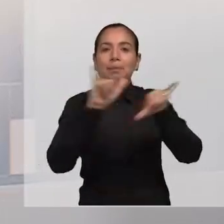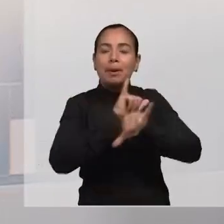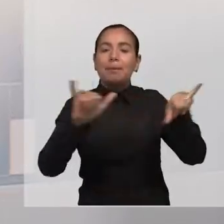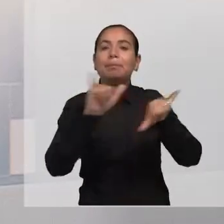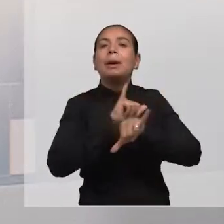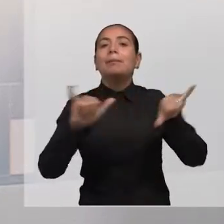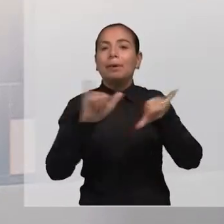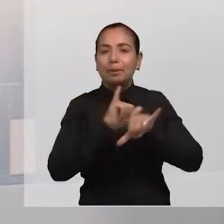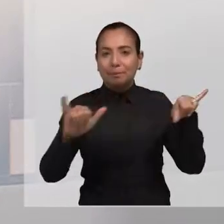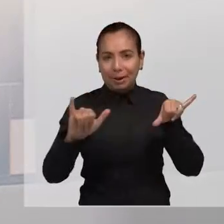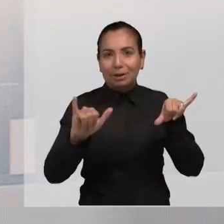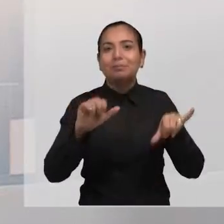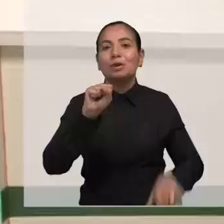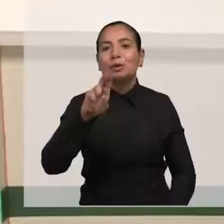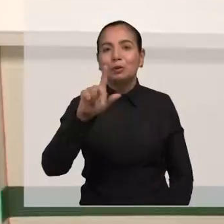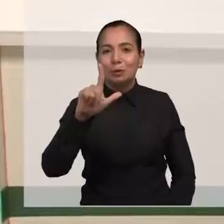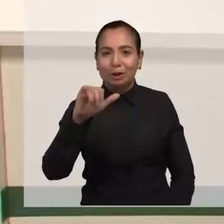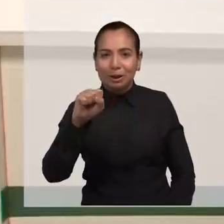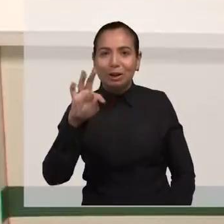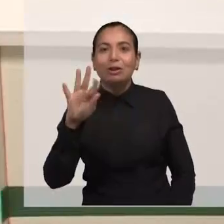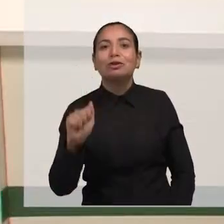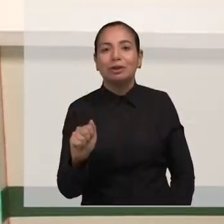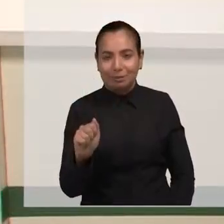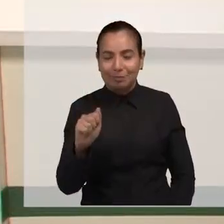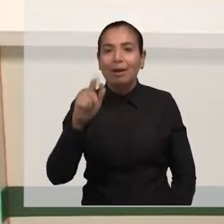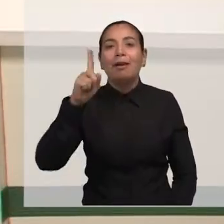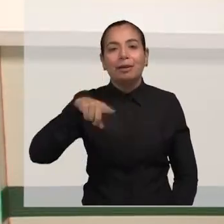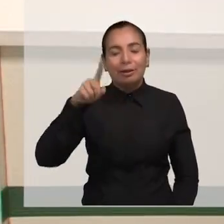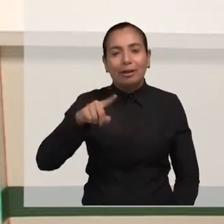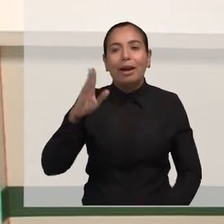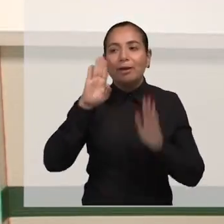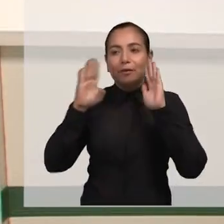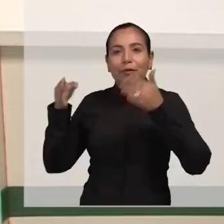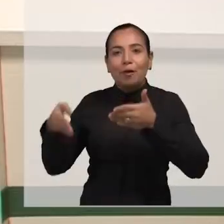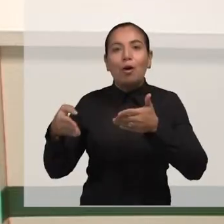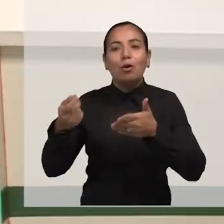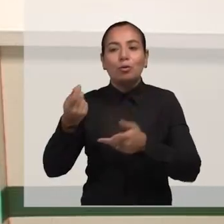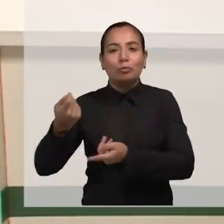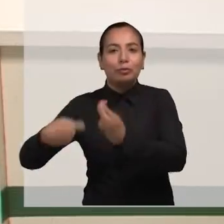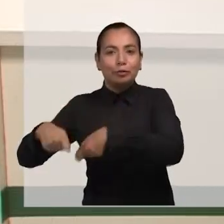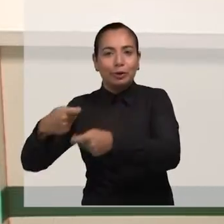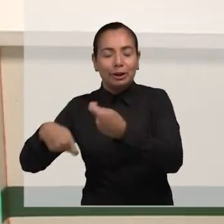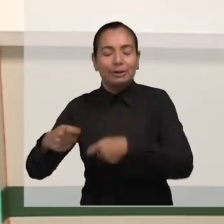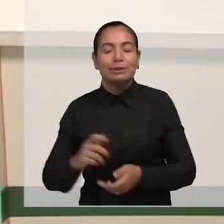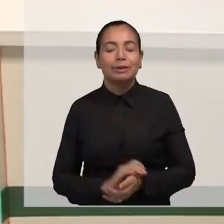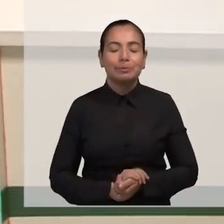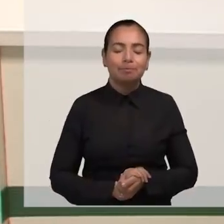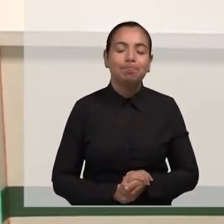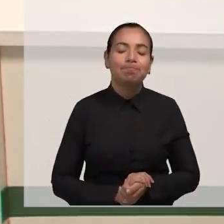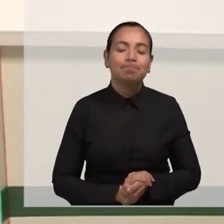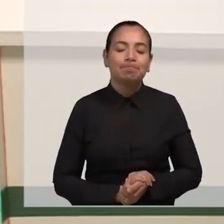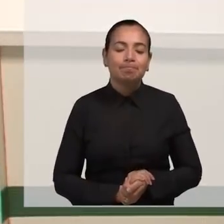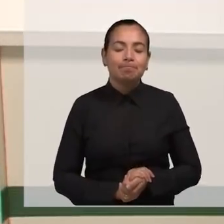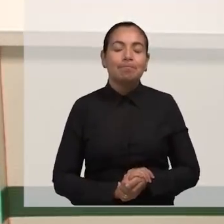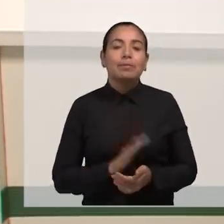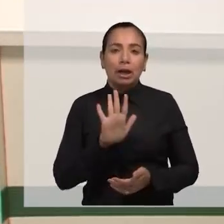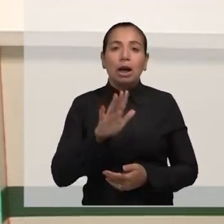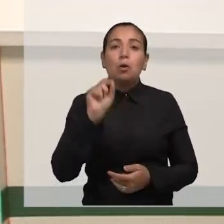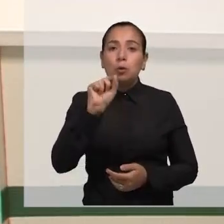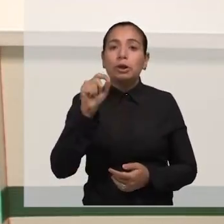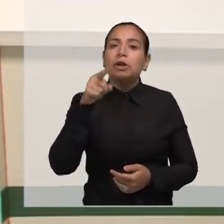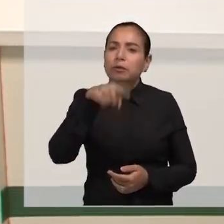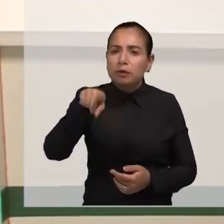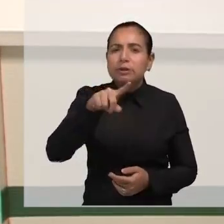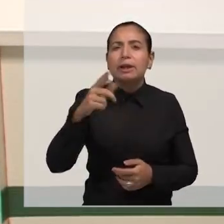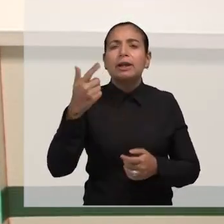sulista. A serviço do mercado financeiro, né? Agora deixa eu colocar para você ter ideia, para você